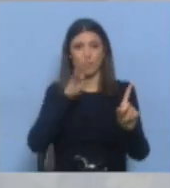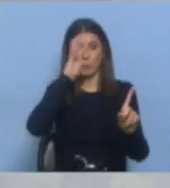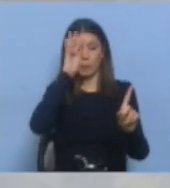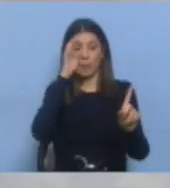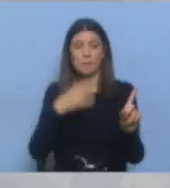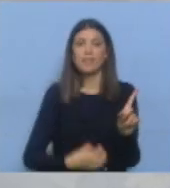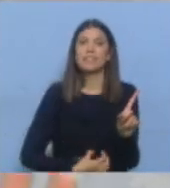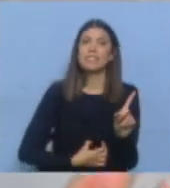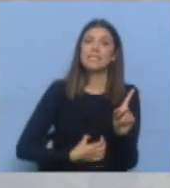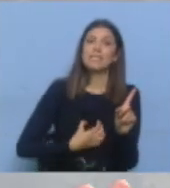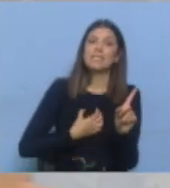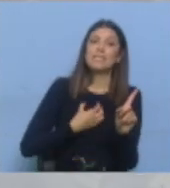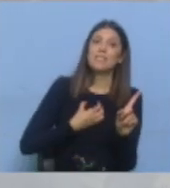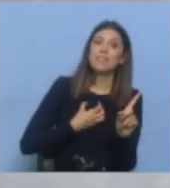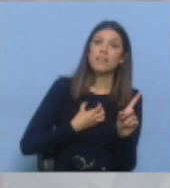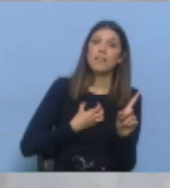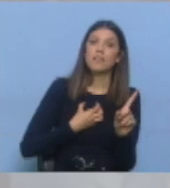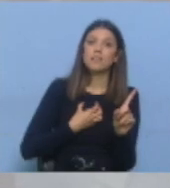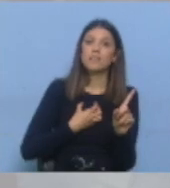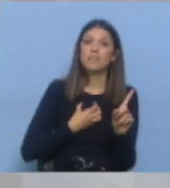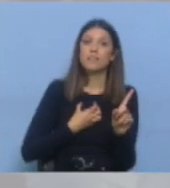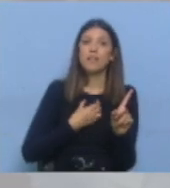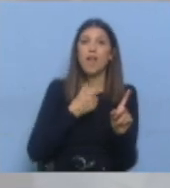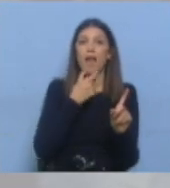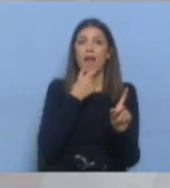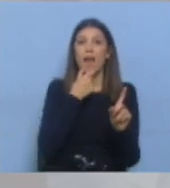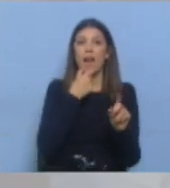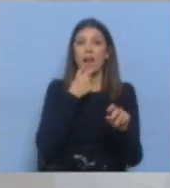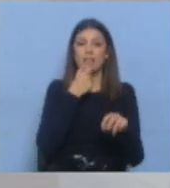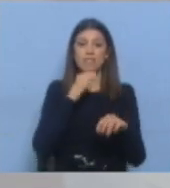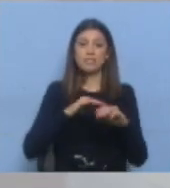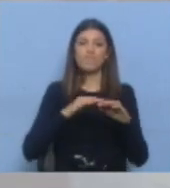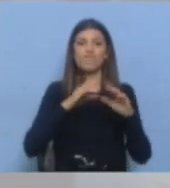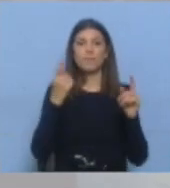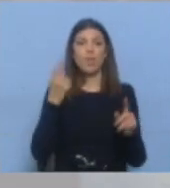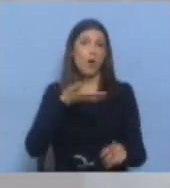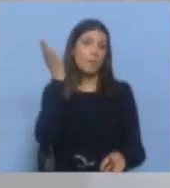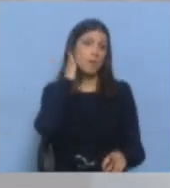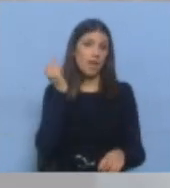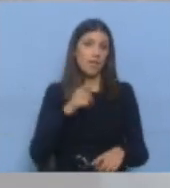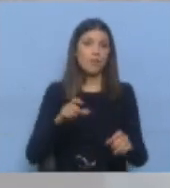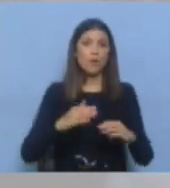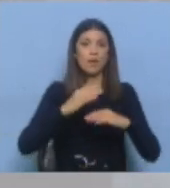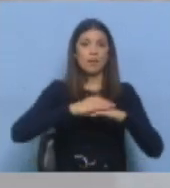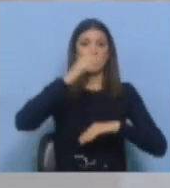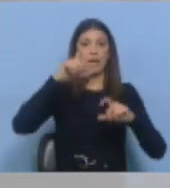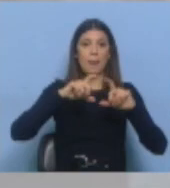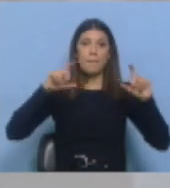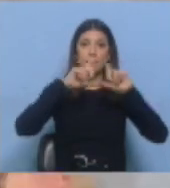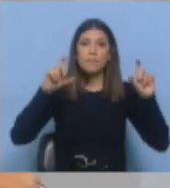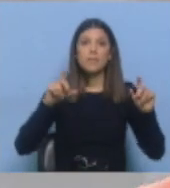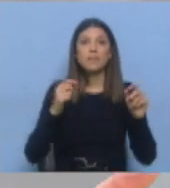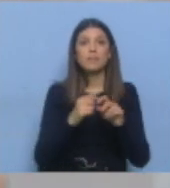como se percebeu, engaiolado se tivesse que viver no apartamento do Pontifício. Portanto, ele próprio quis mudar para a Casa Santa Marta